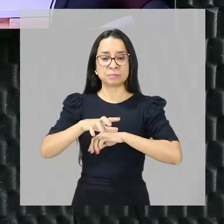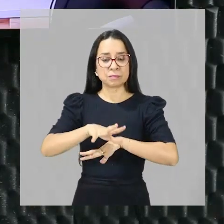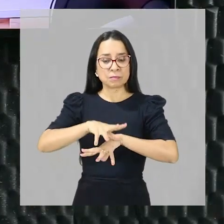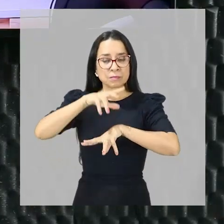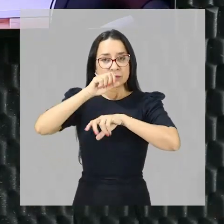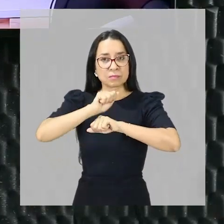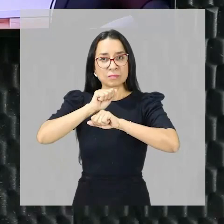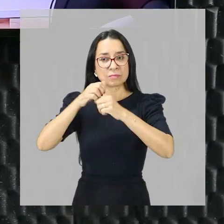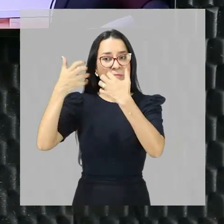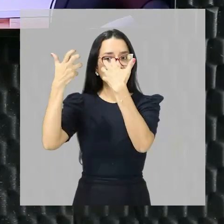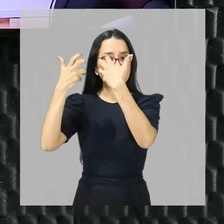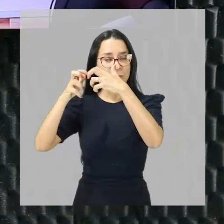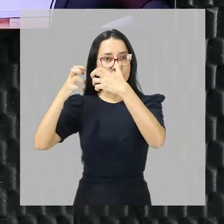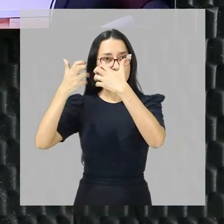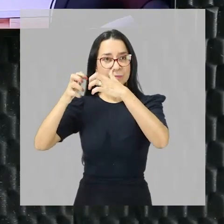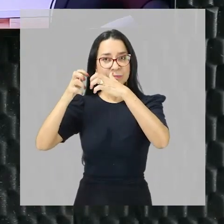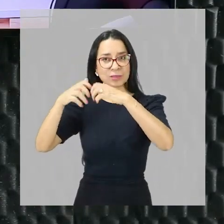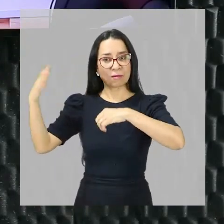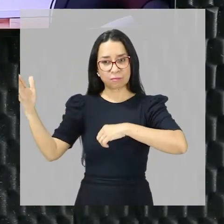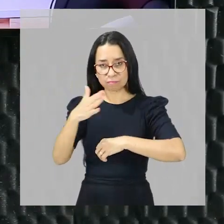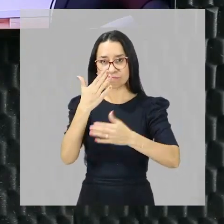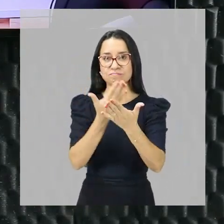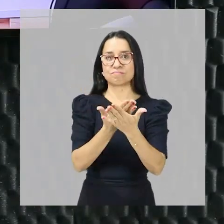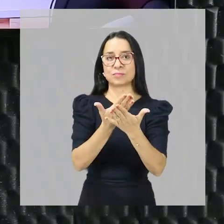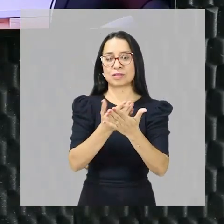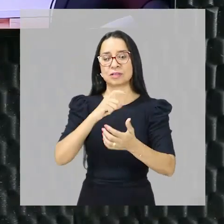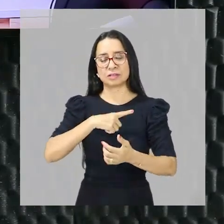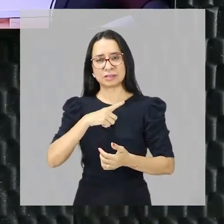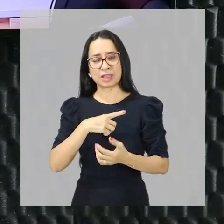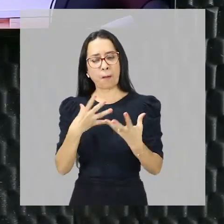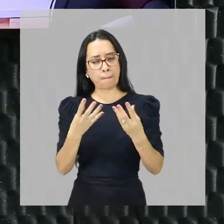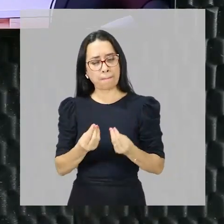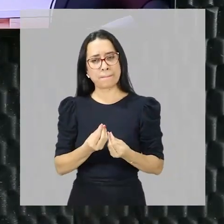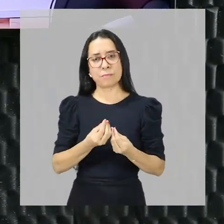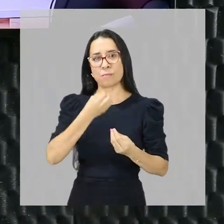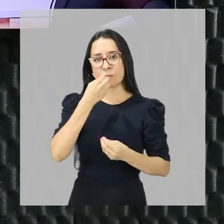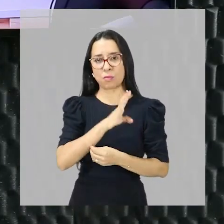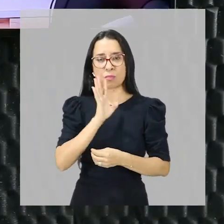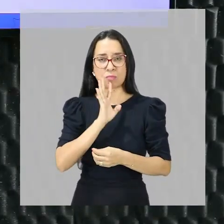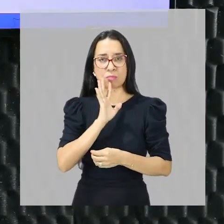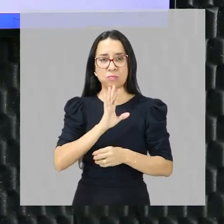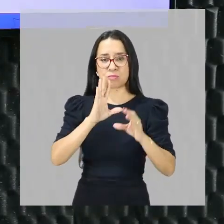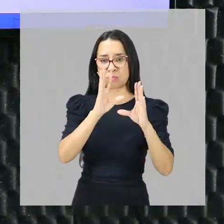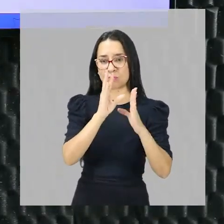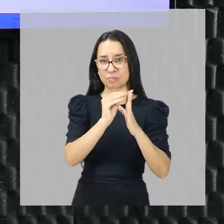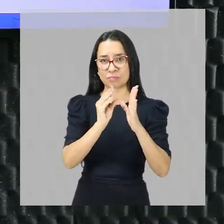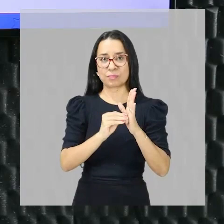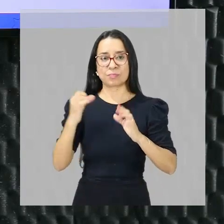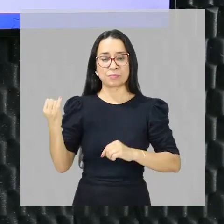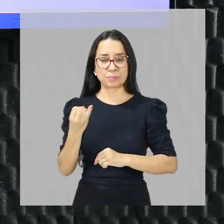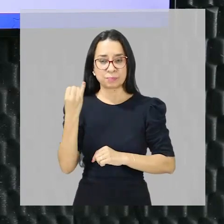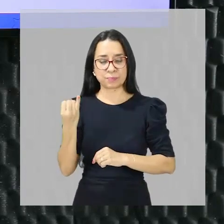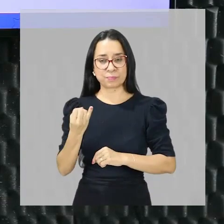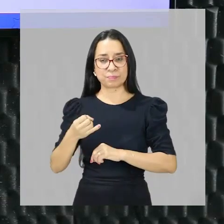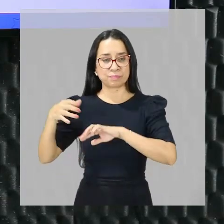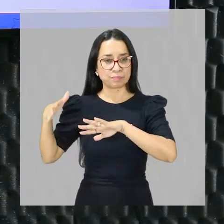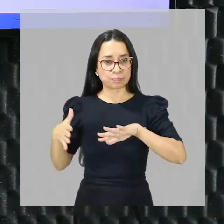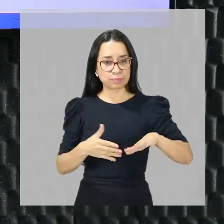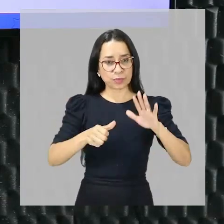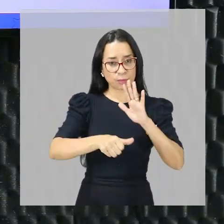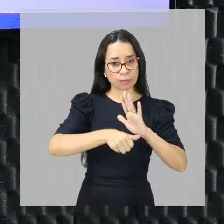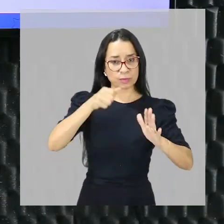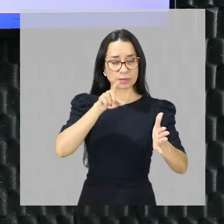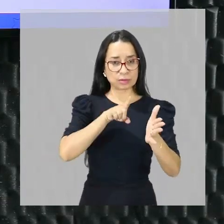Respira, oxigena teu cérebro e vamos para cima, que aqui tem muito sucesso. Olha aí, ó. Primeira questão. Te falei,